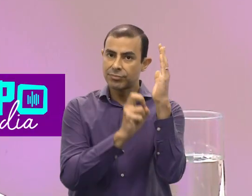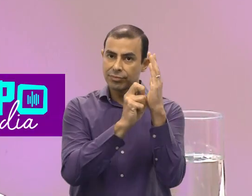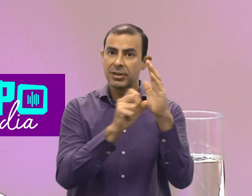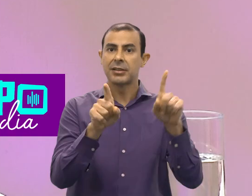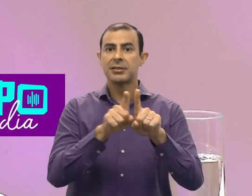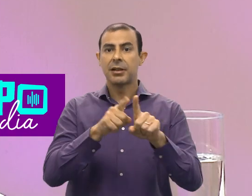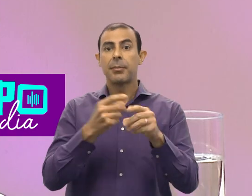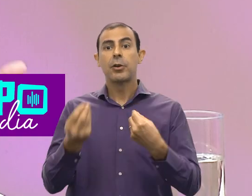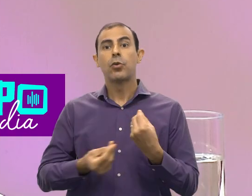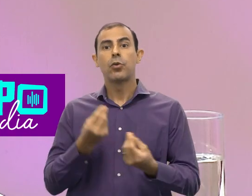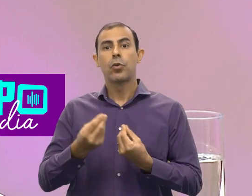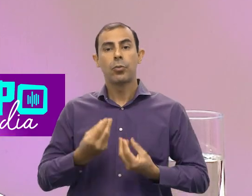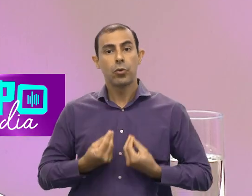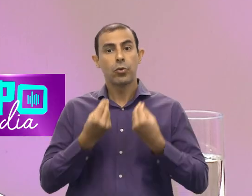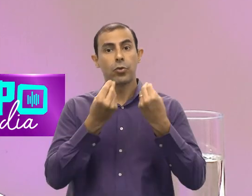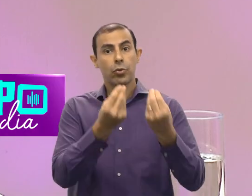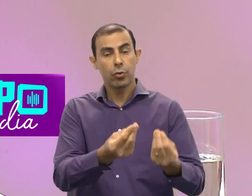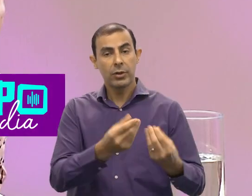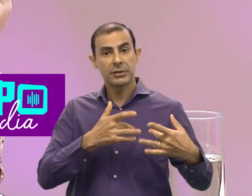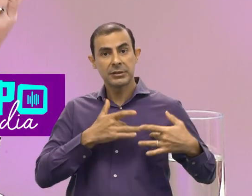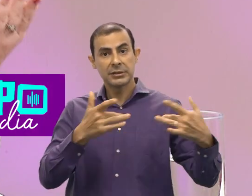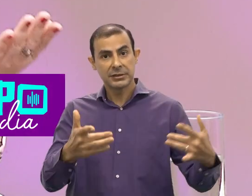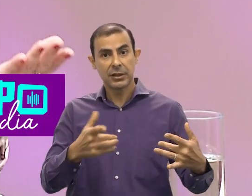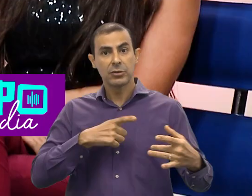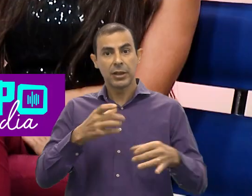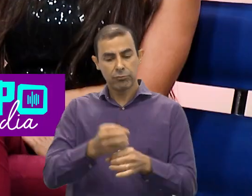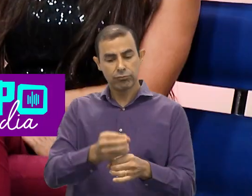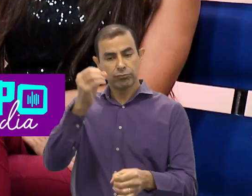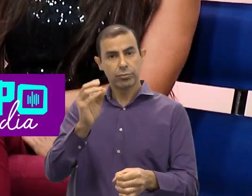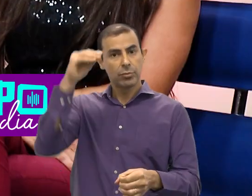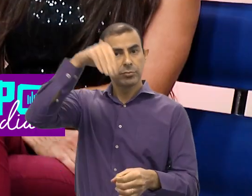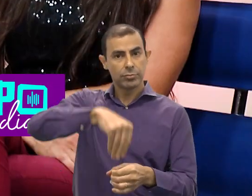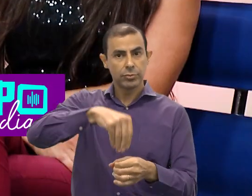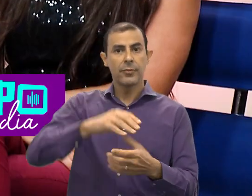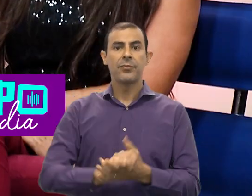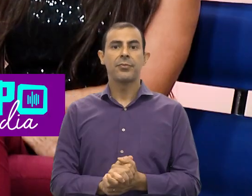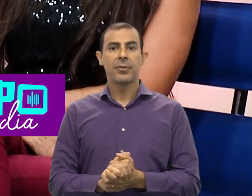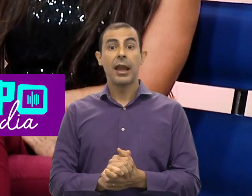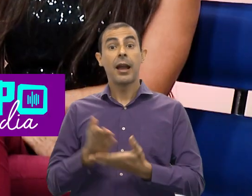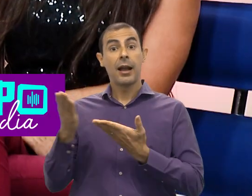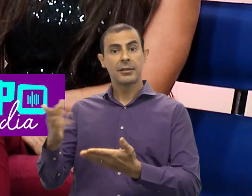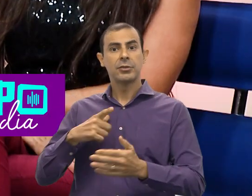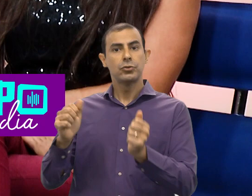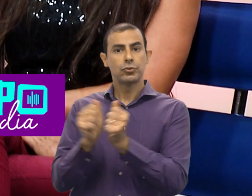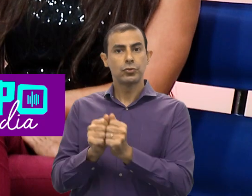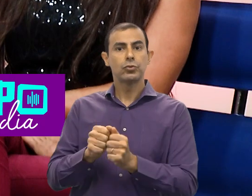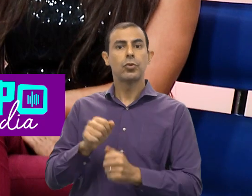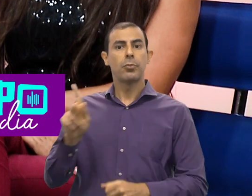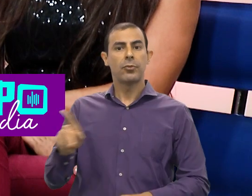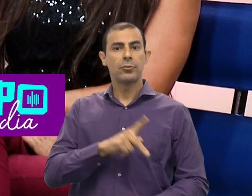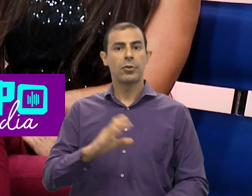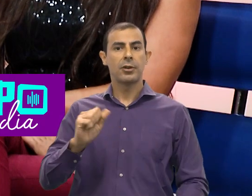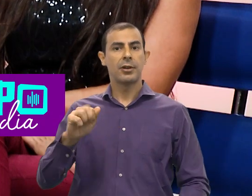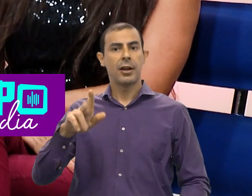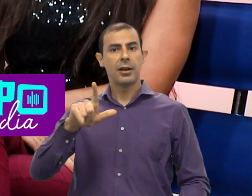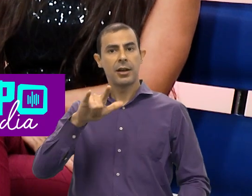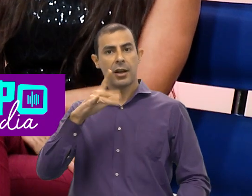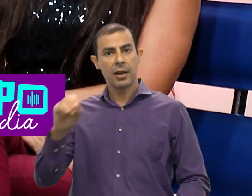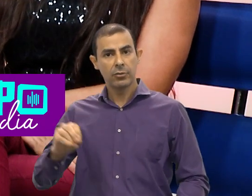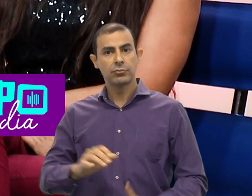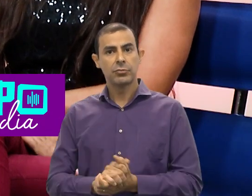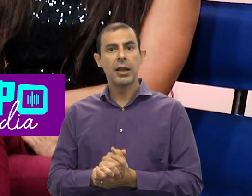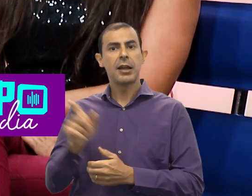medula óssea. Aqui comigo no estúdio, o professor Carlão, que é fundador do Instituto Sangue Bom, que faz